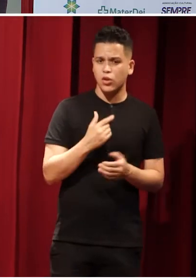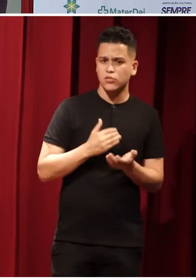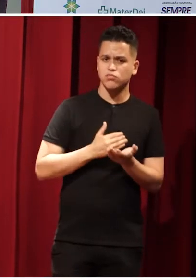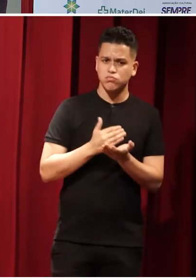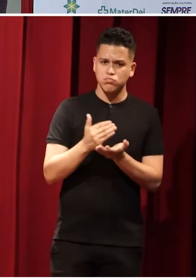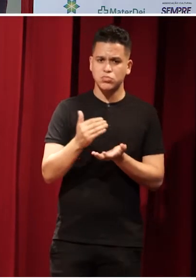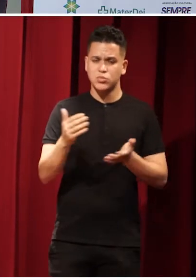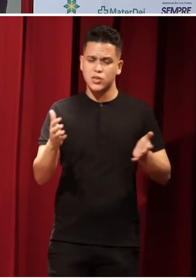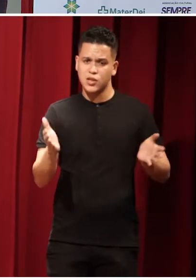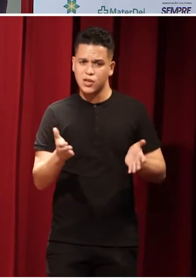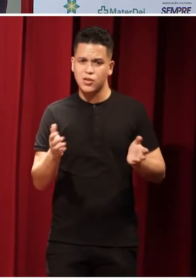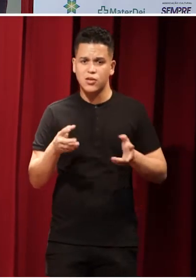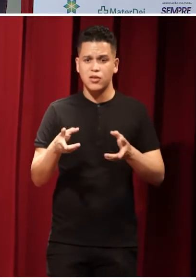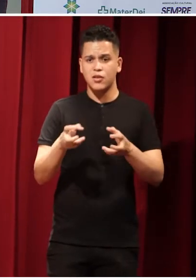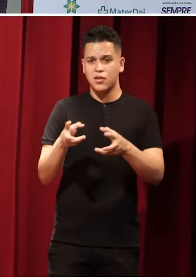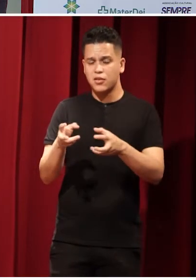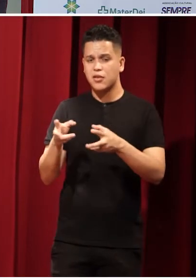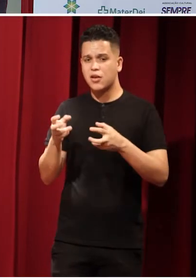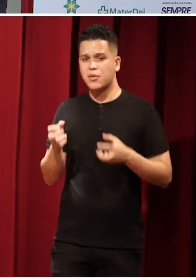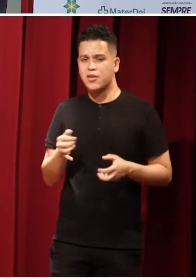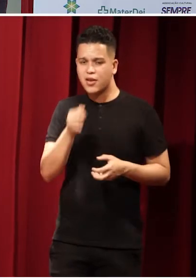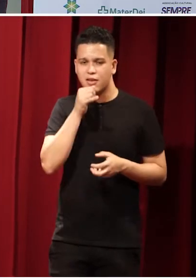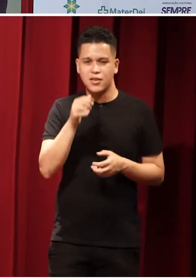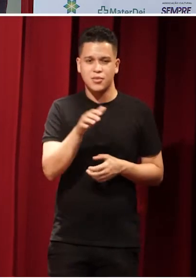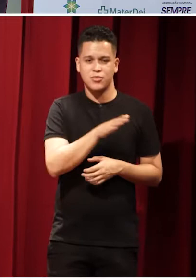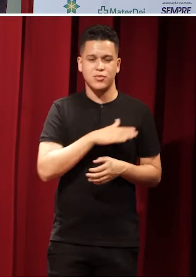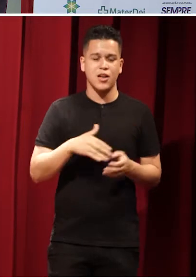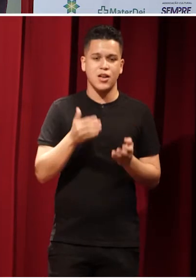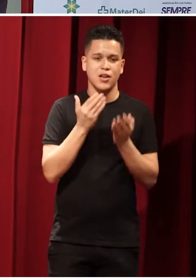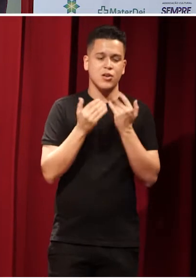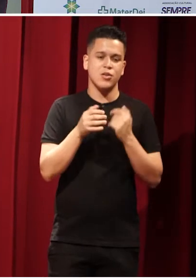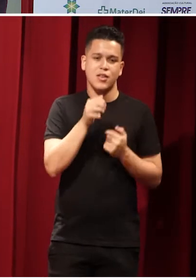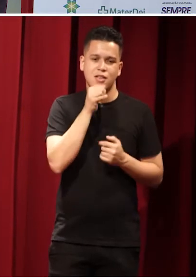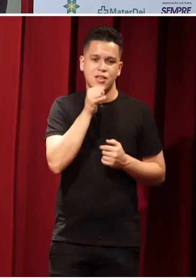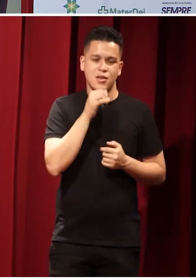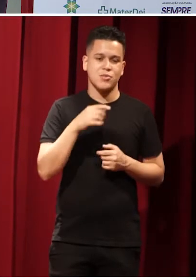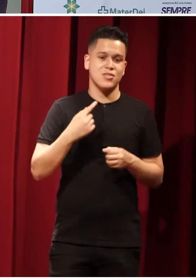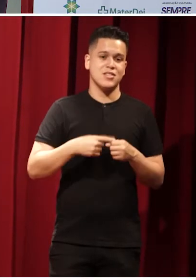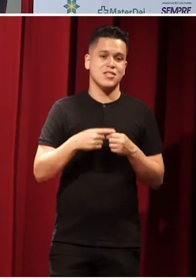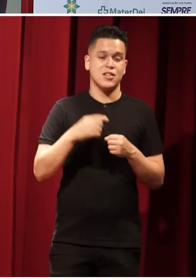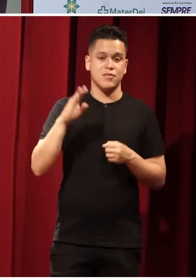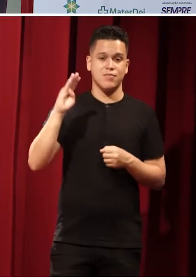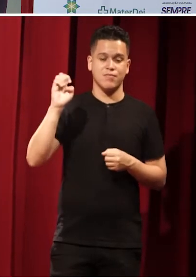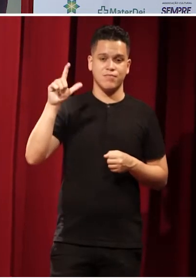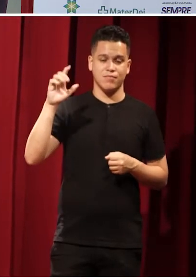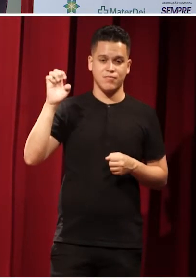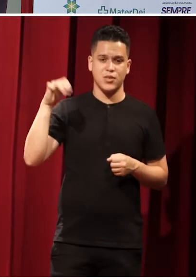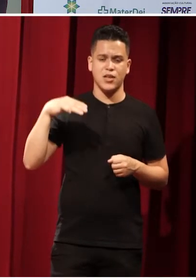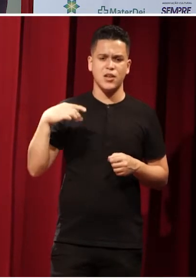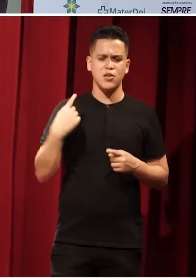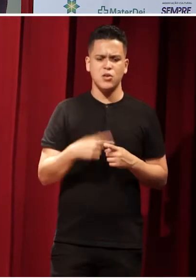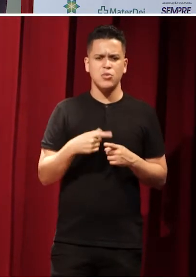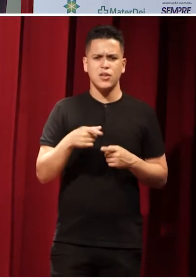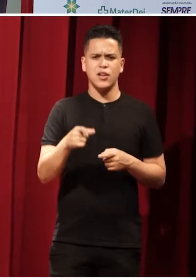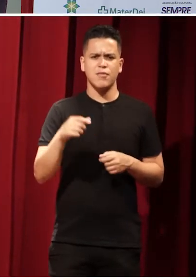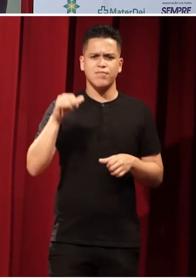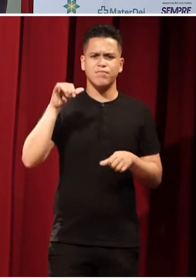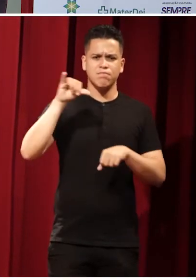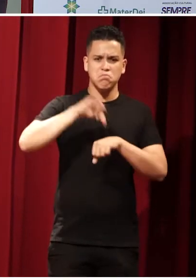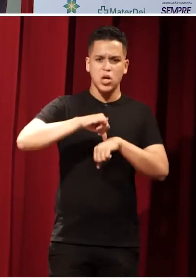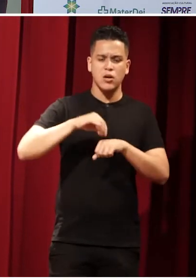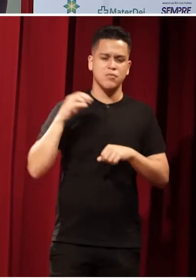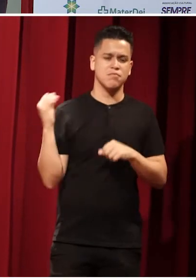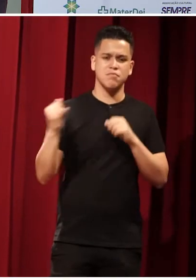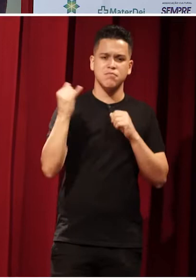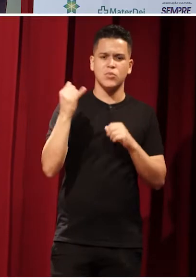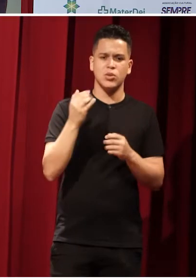sendo reconhecido de maneira tímida, mas real, por exemplo, na gastronomia. Por que Belém se tornou um polo